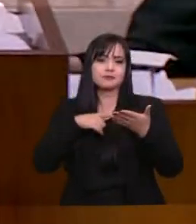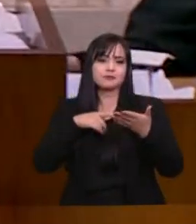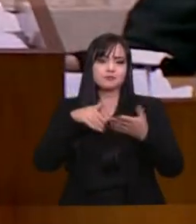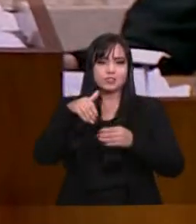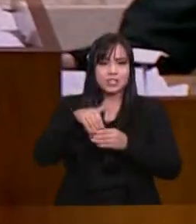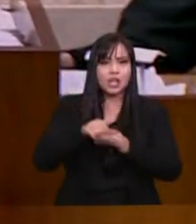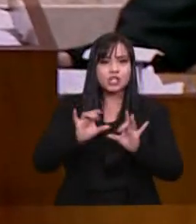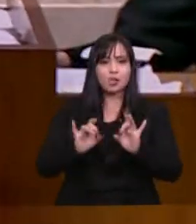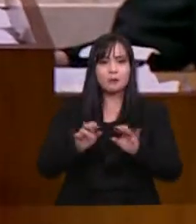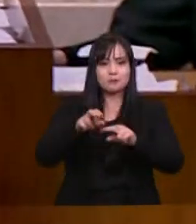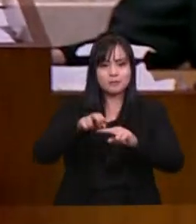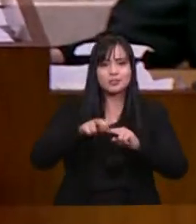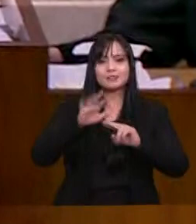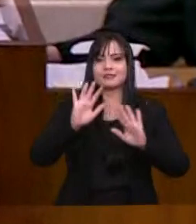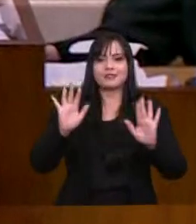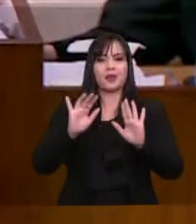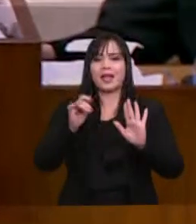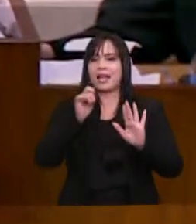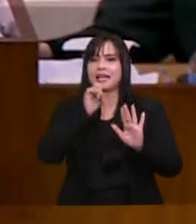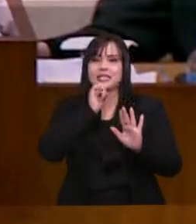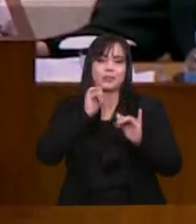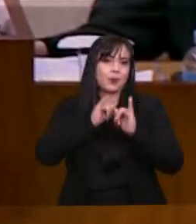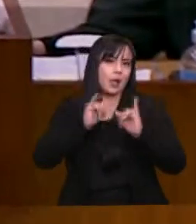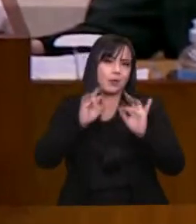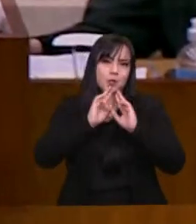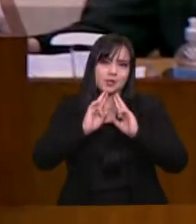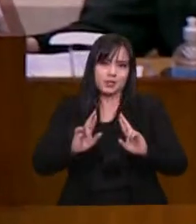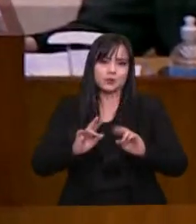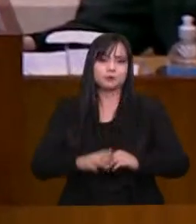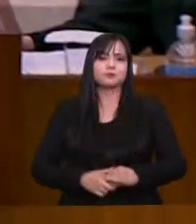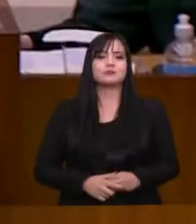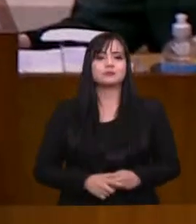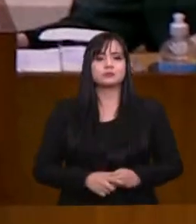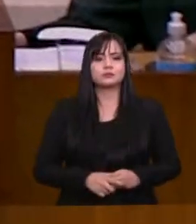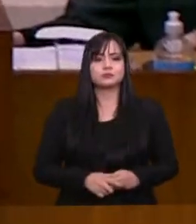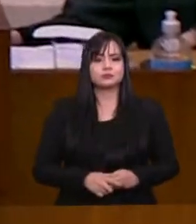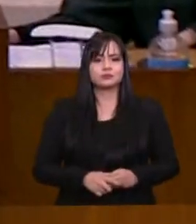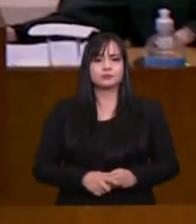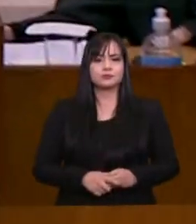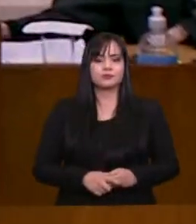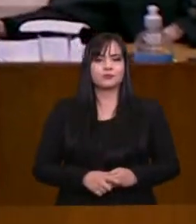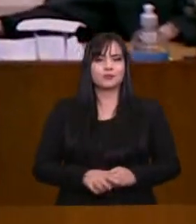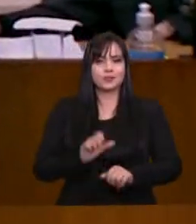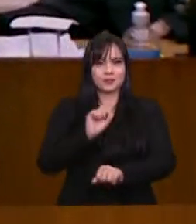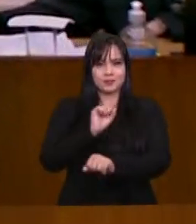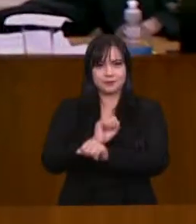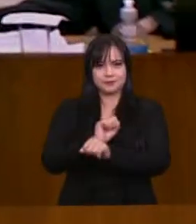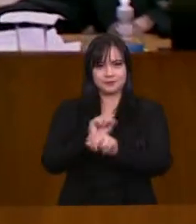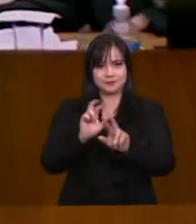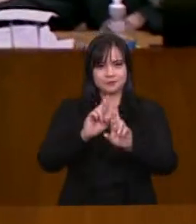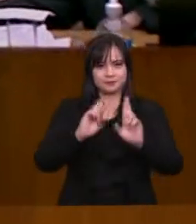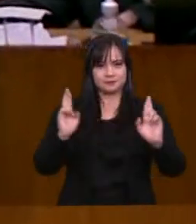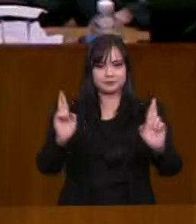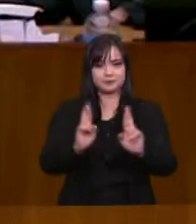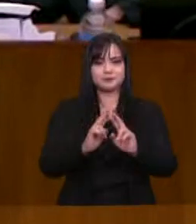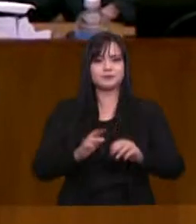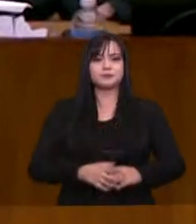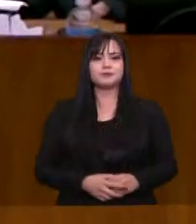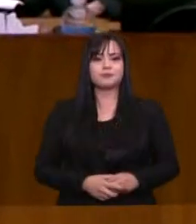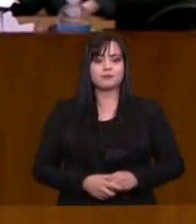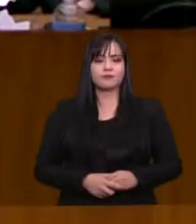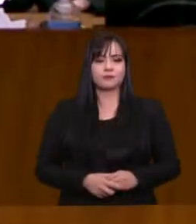e só por essa razão não vou ainda procurar o resultado está suspensa a sessão